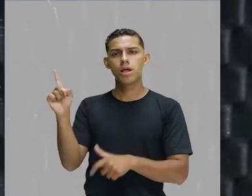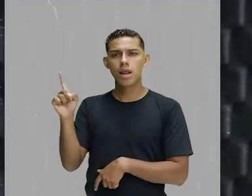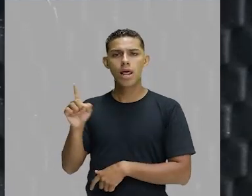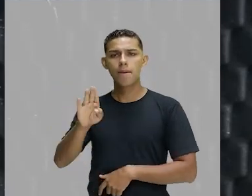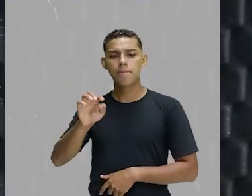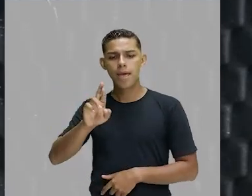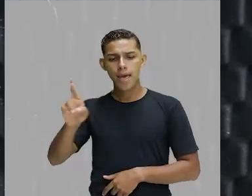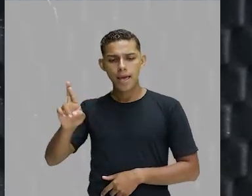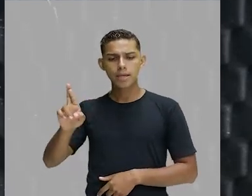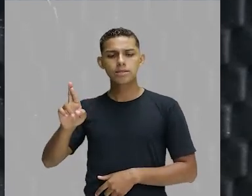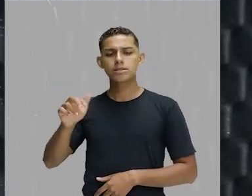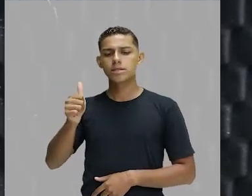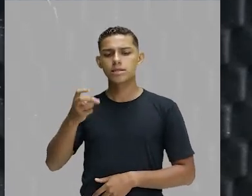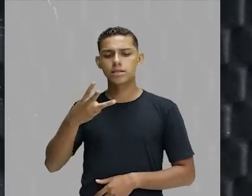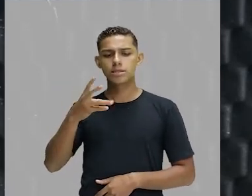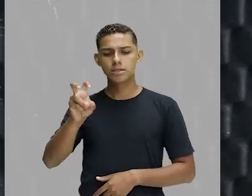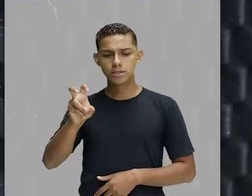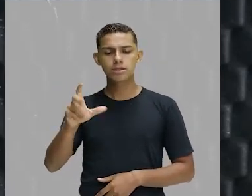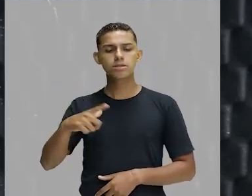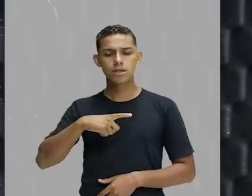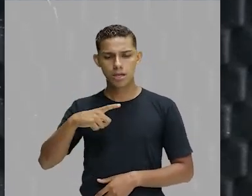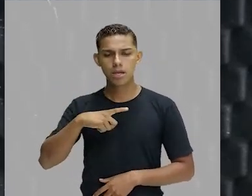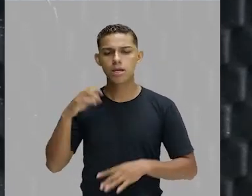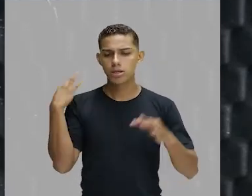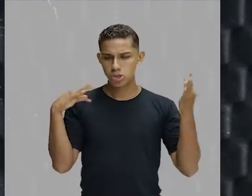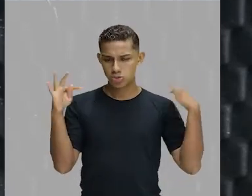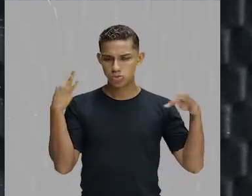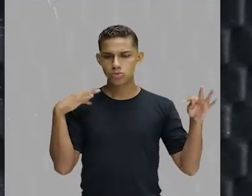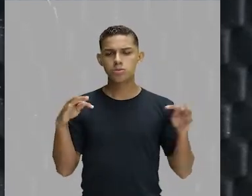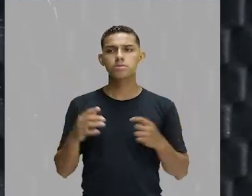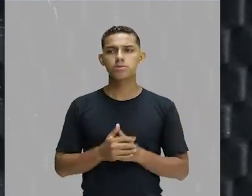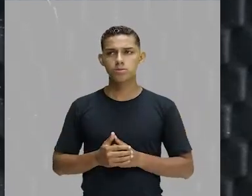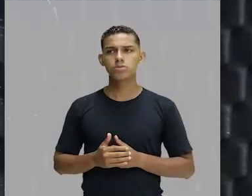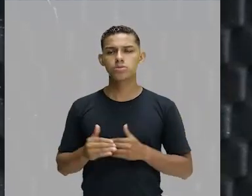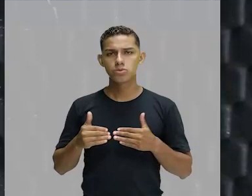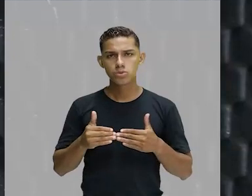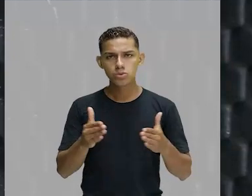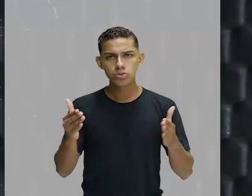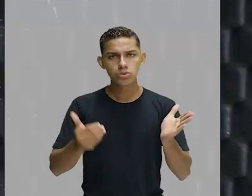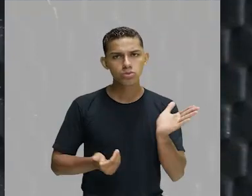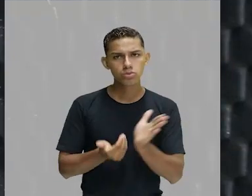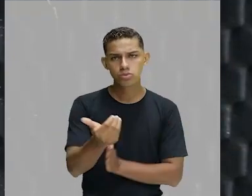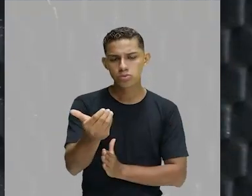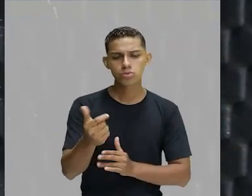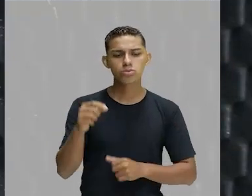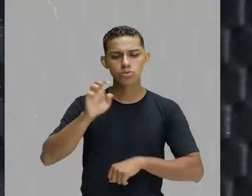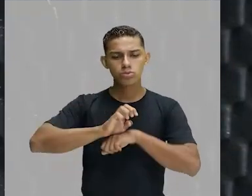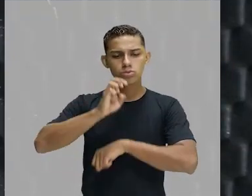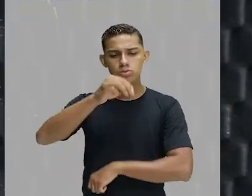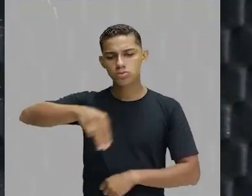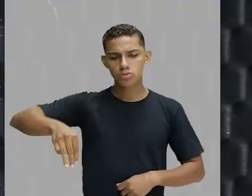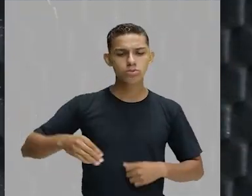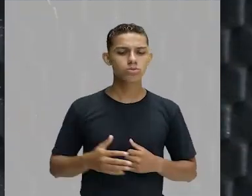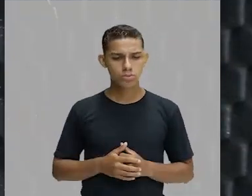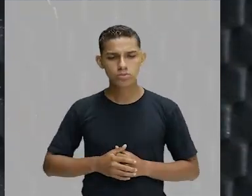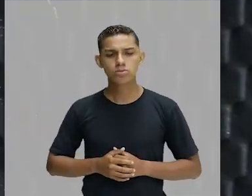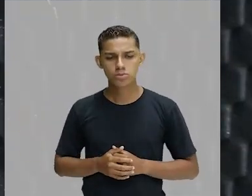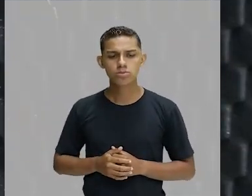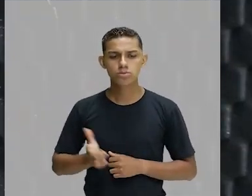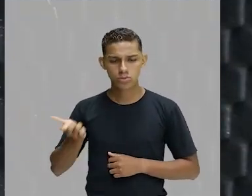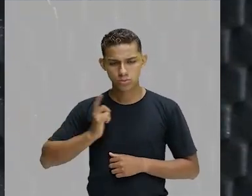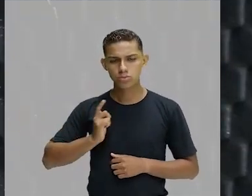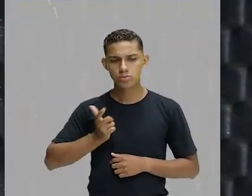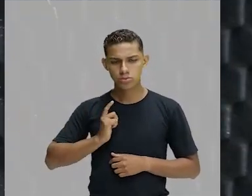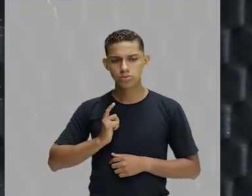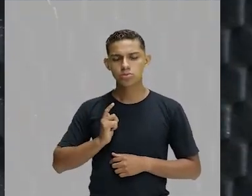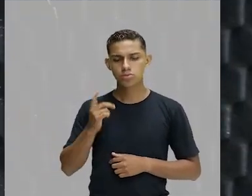BR-135 e que faz esse tipo de turismo. Está começando também aqui no Maranhão, mais essa vertente. Nós temos campo